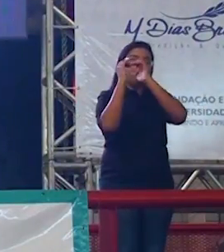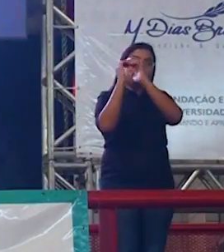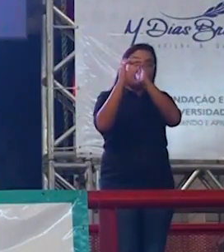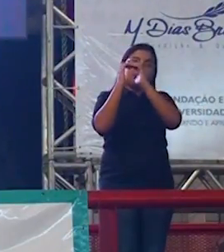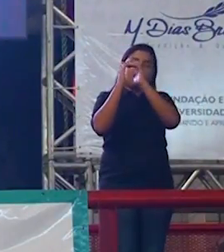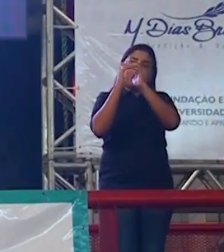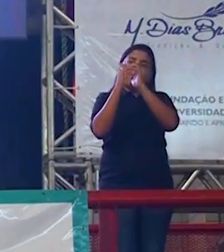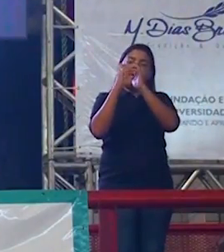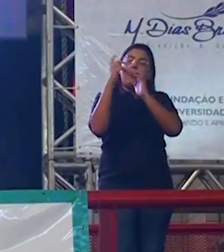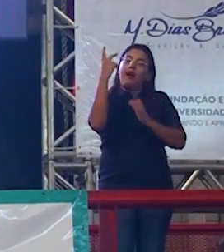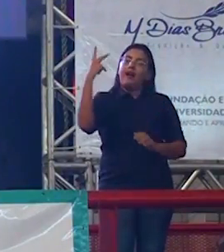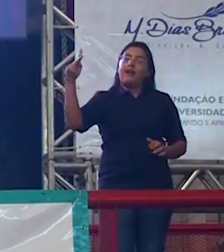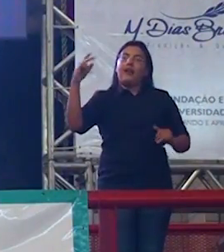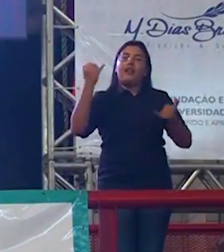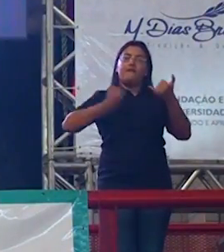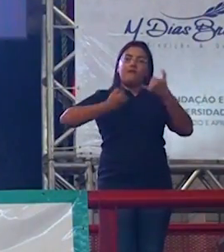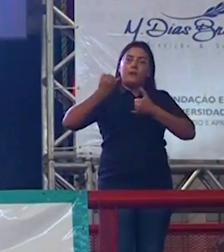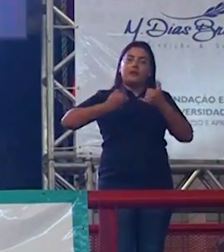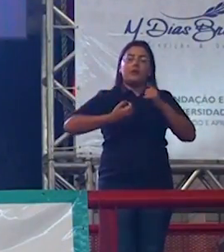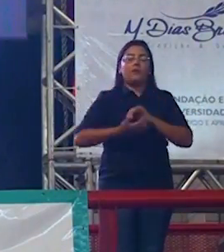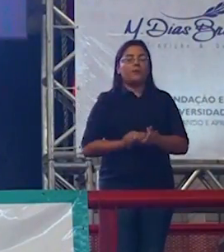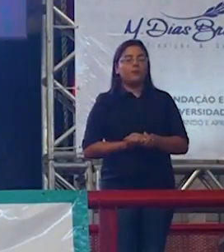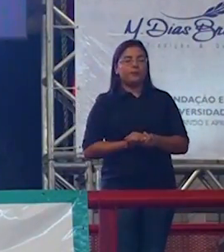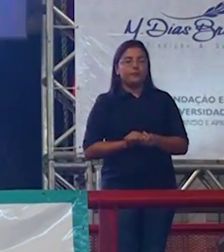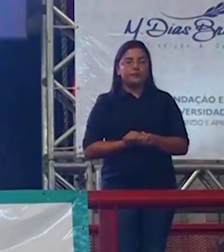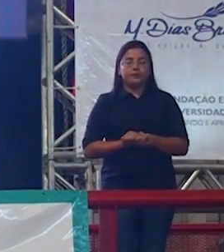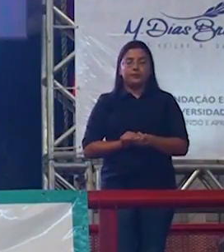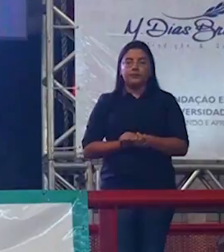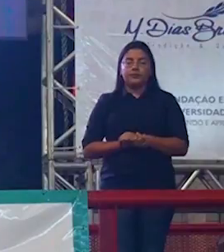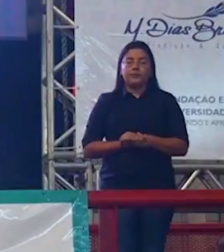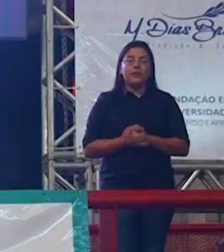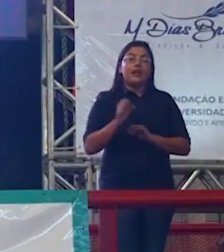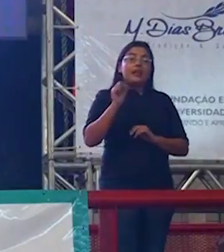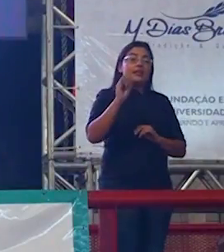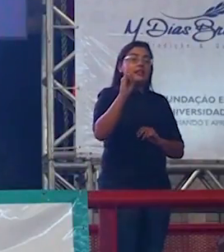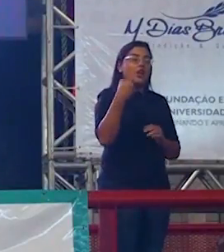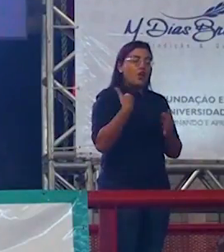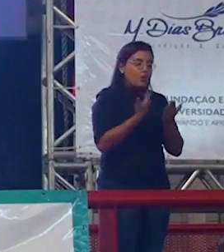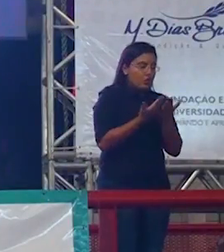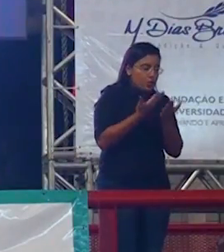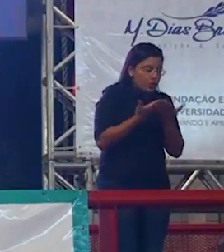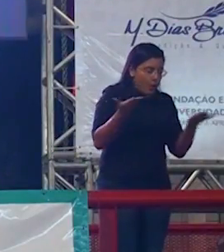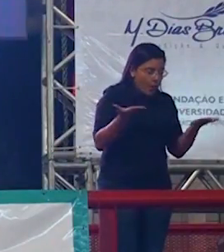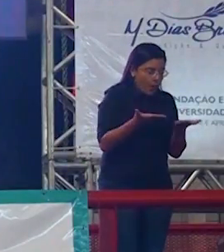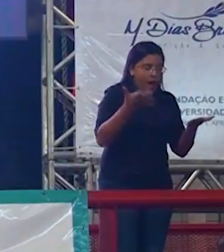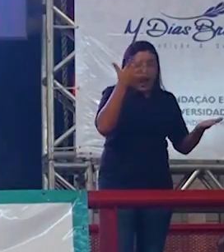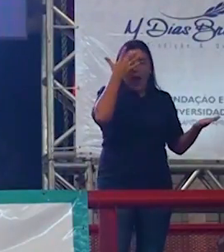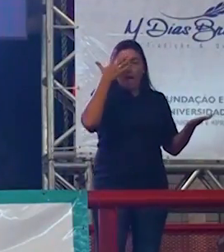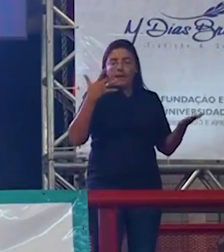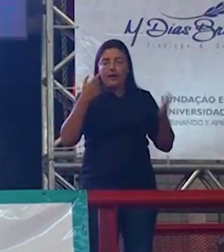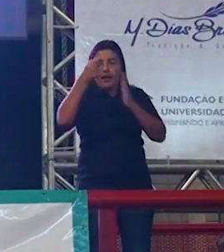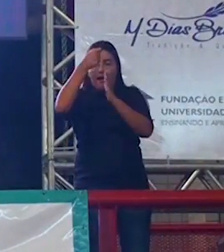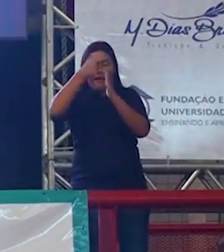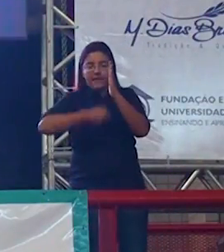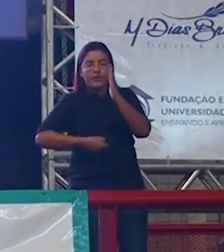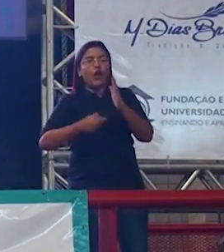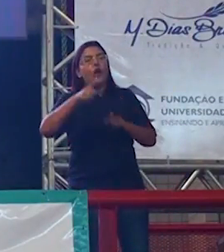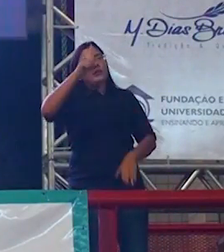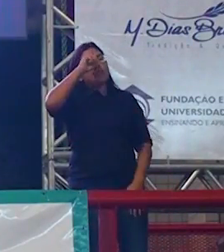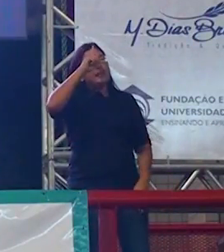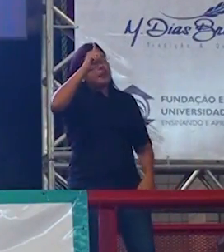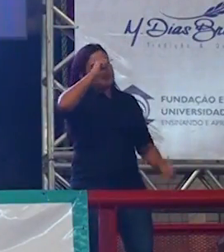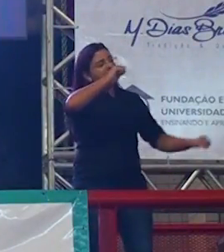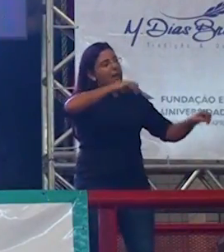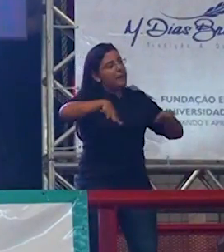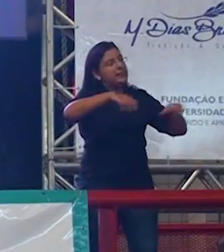com aquela informação. Se eu estudo hoje, reviso amanhã, e se toda